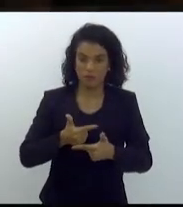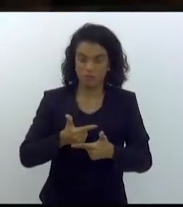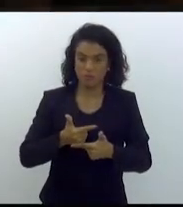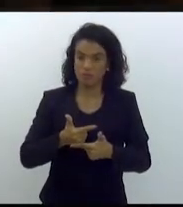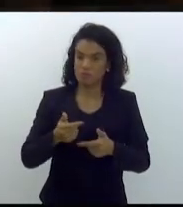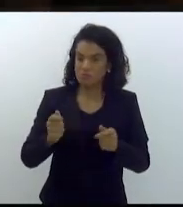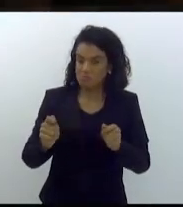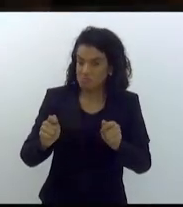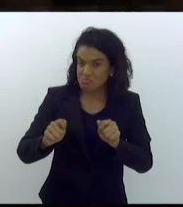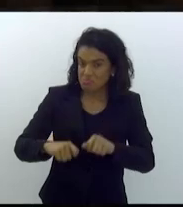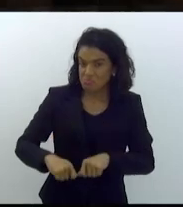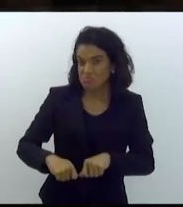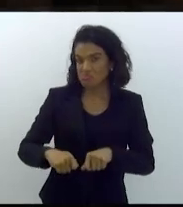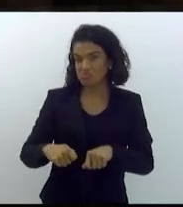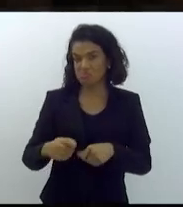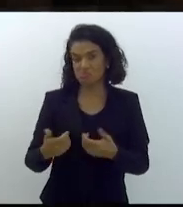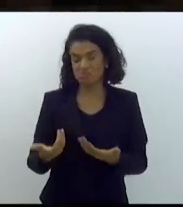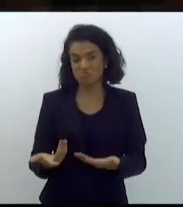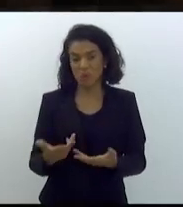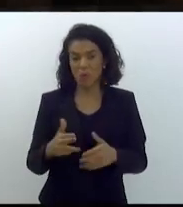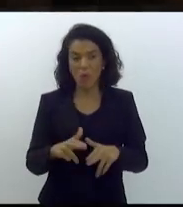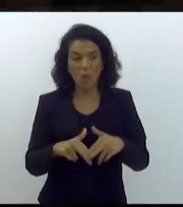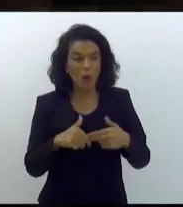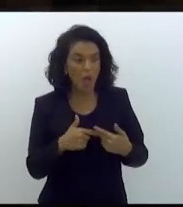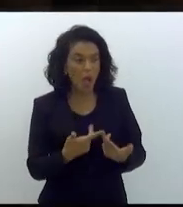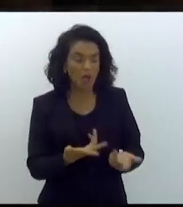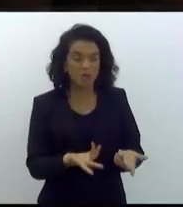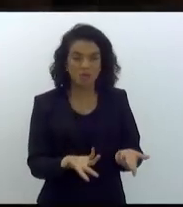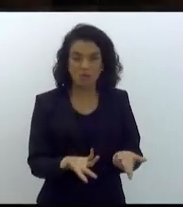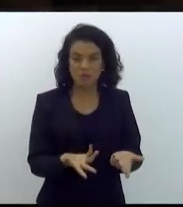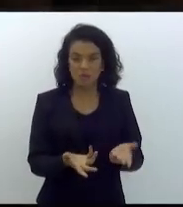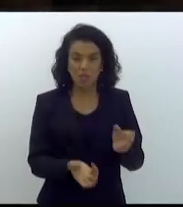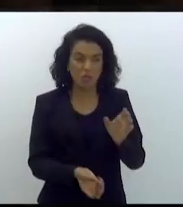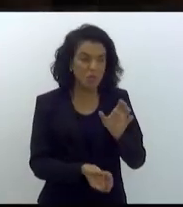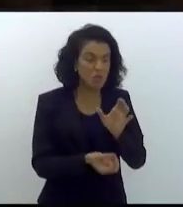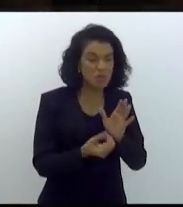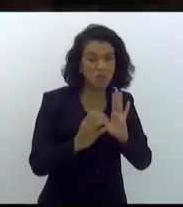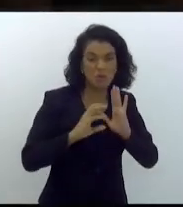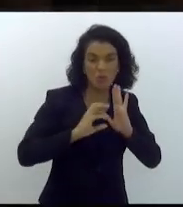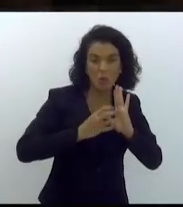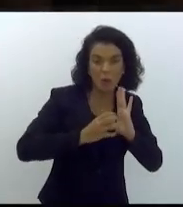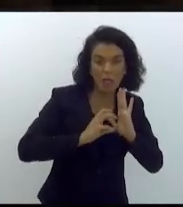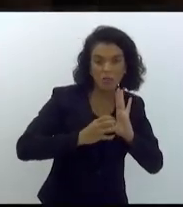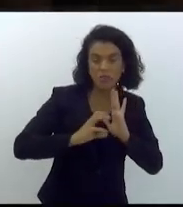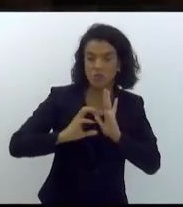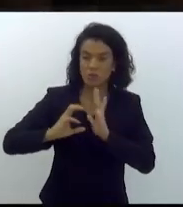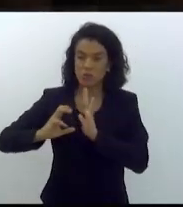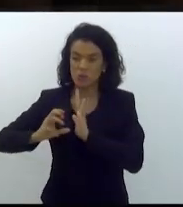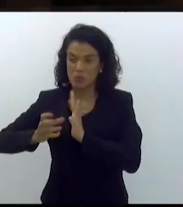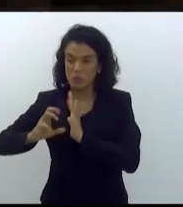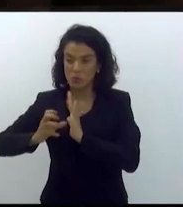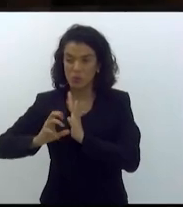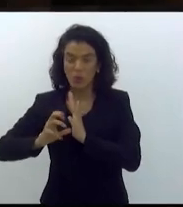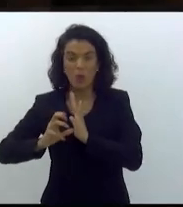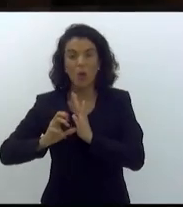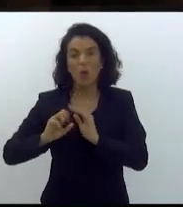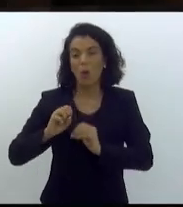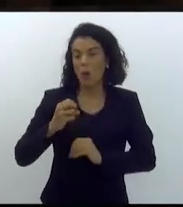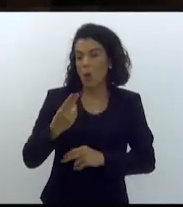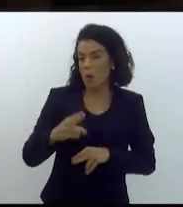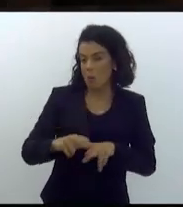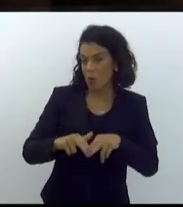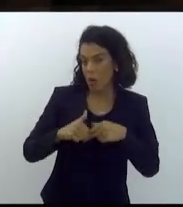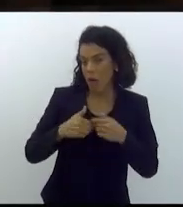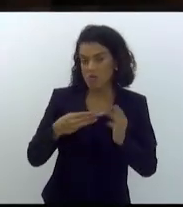possa por origem ideológica ou porque Qualquer que seja